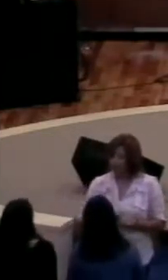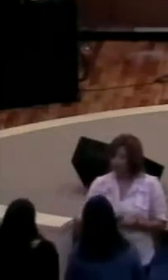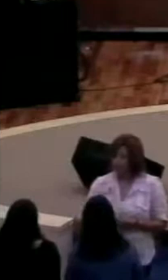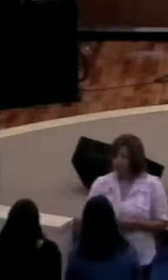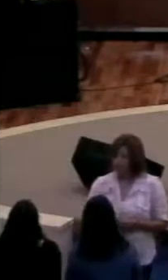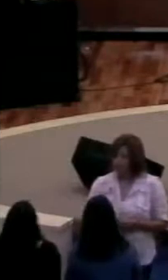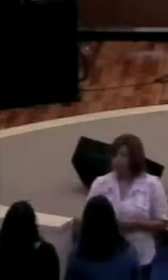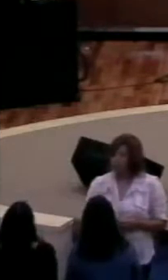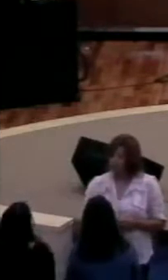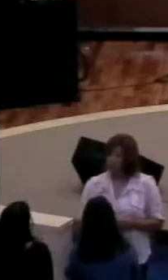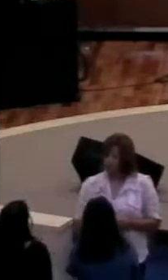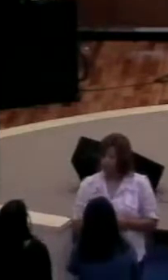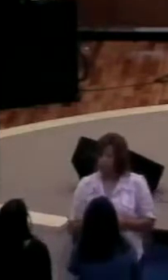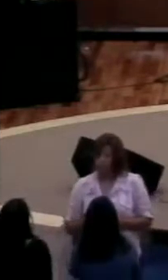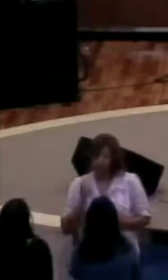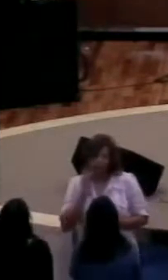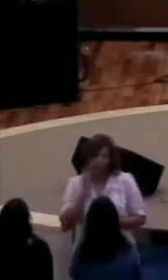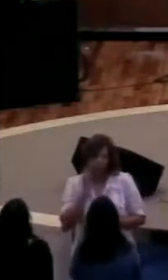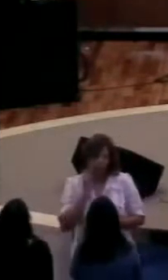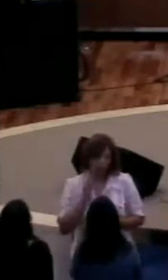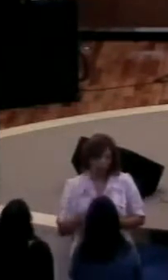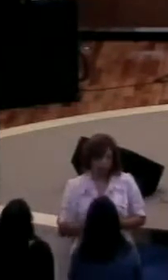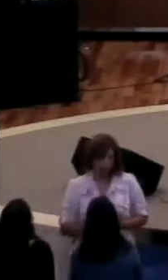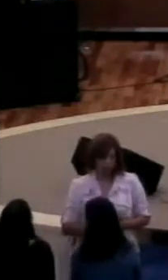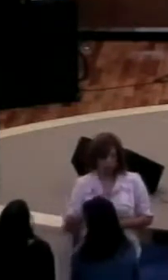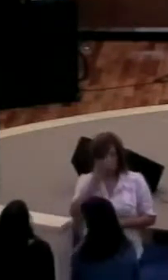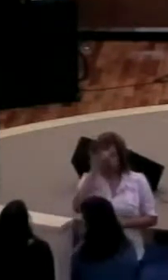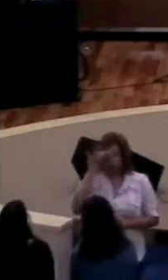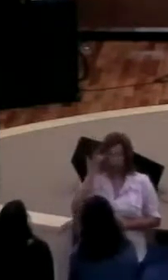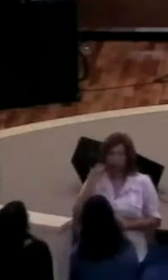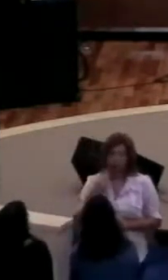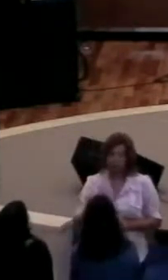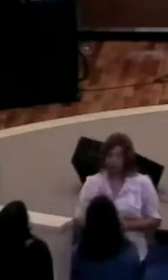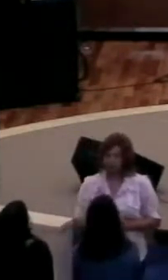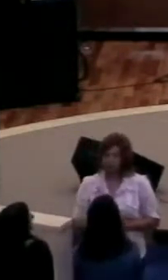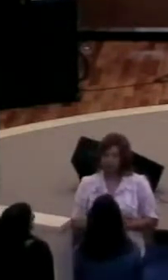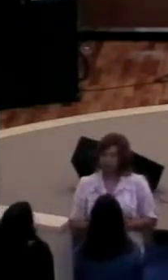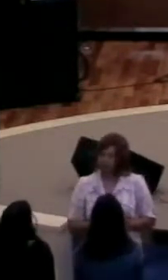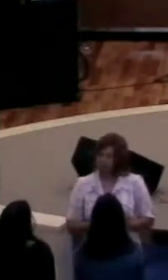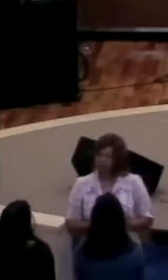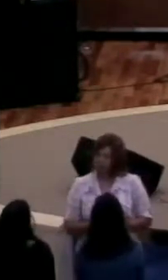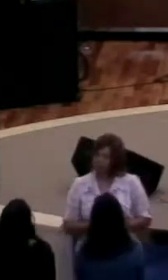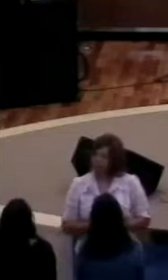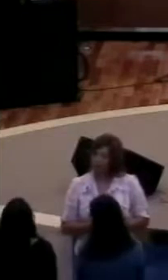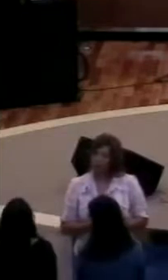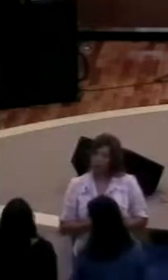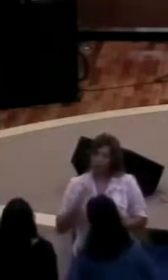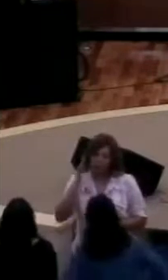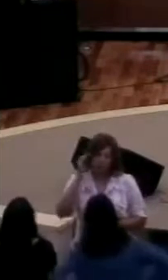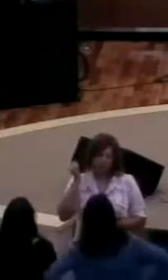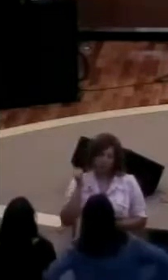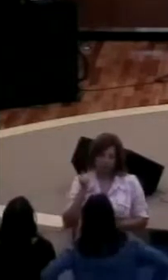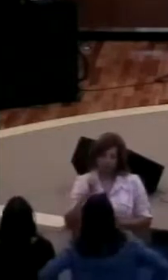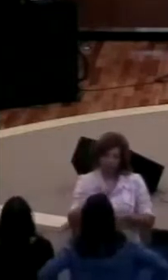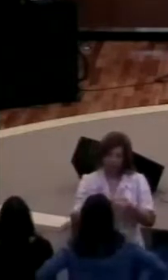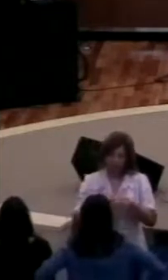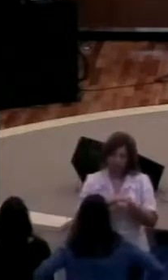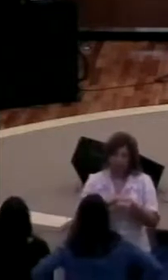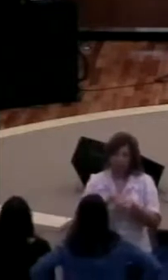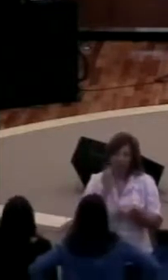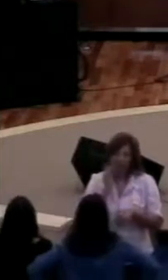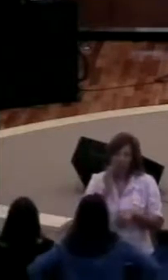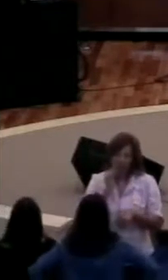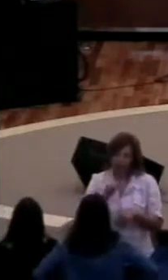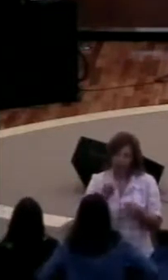encontra numa fase de refúgio no Egito, você que se encontra em uma